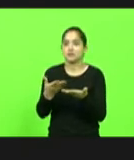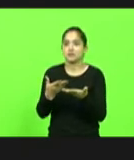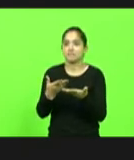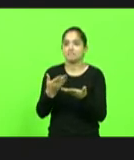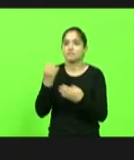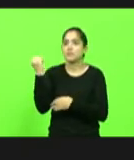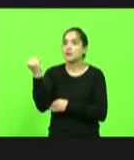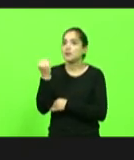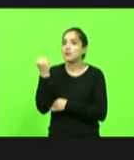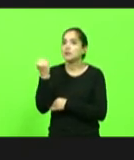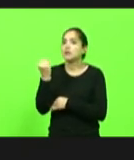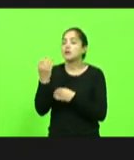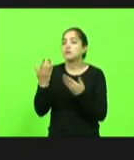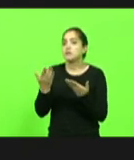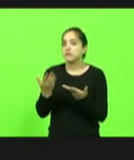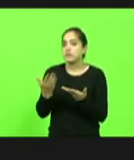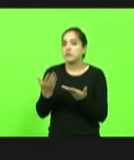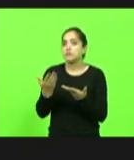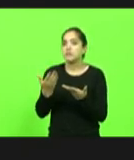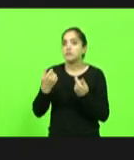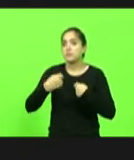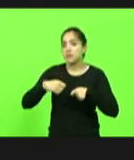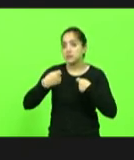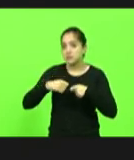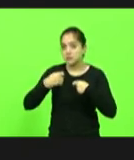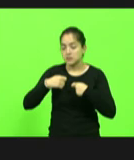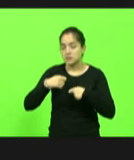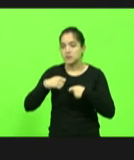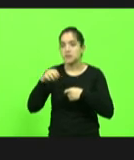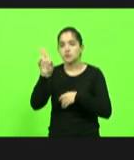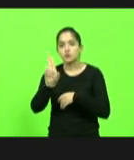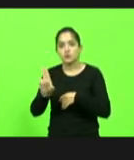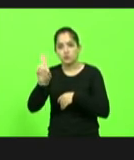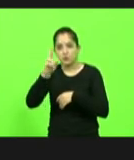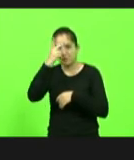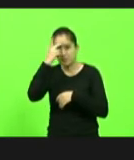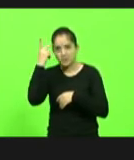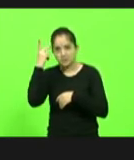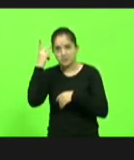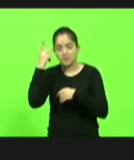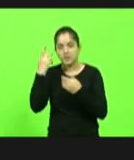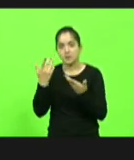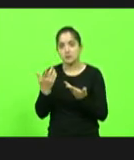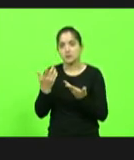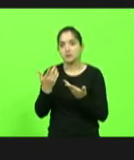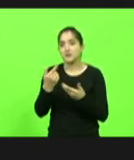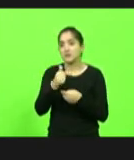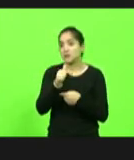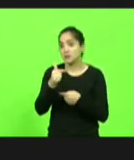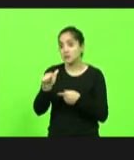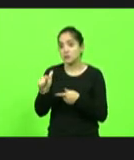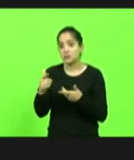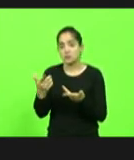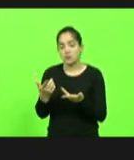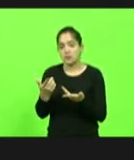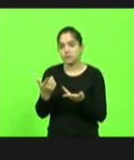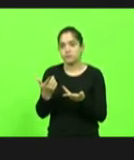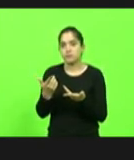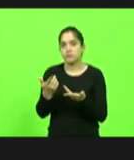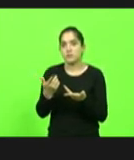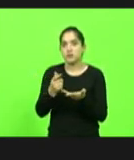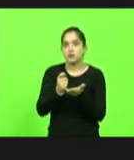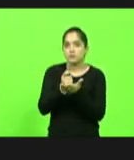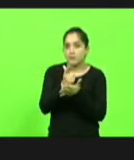no sentido de atingir os usuários, principalmente os usuários que não têm condições, né, que isso